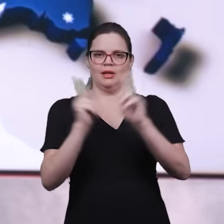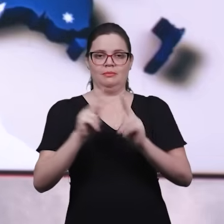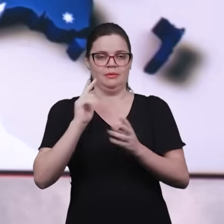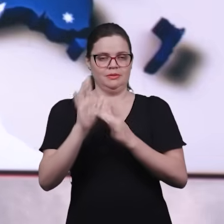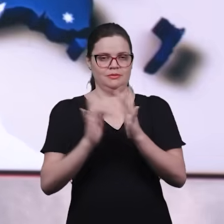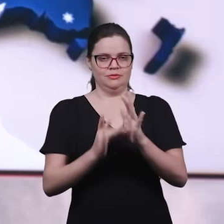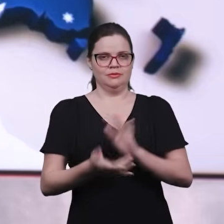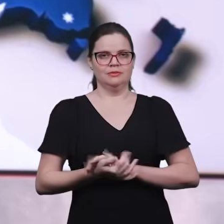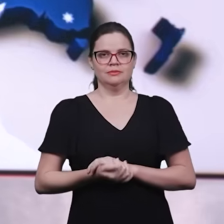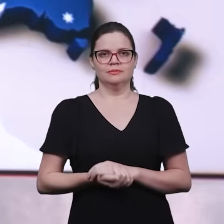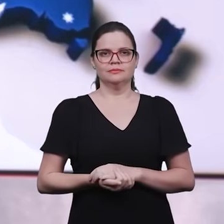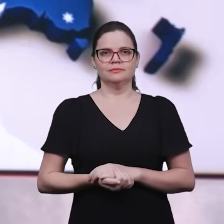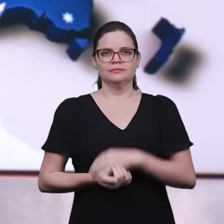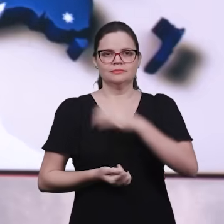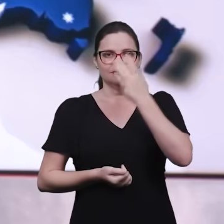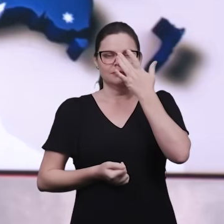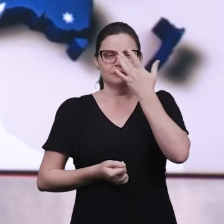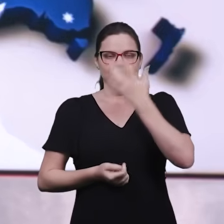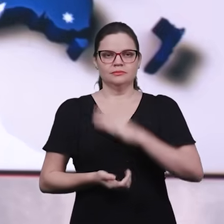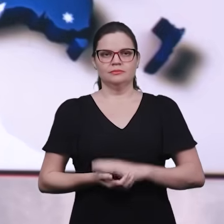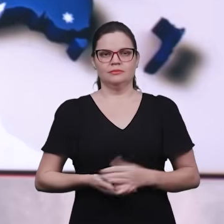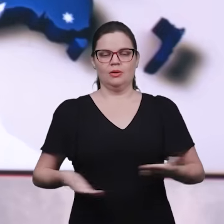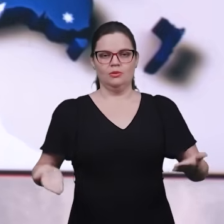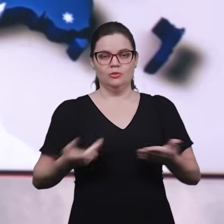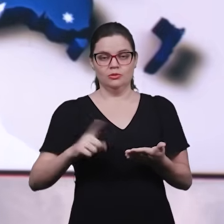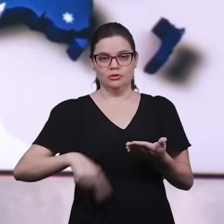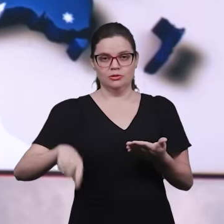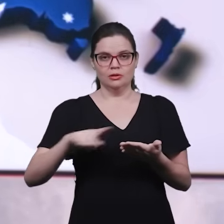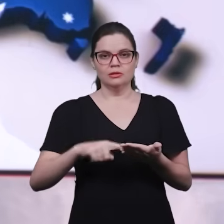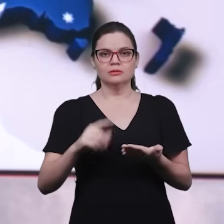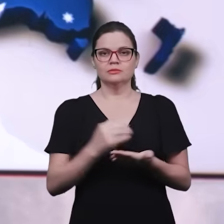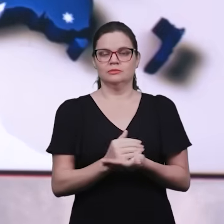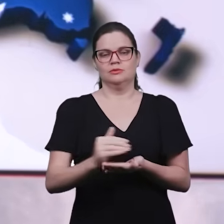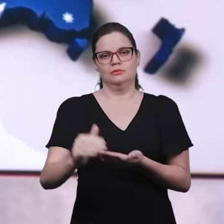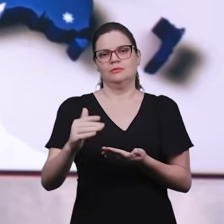a paz do Senhor. Nós vamos falar hoje,